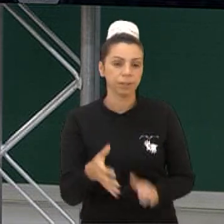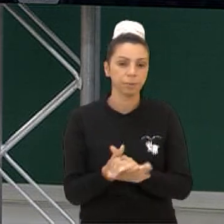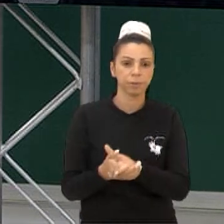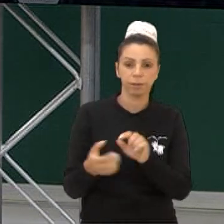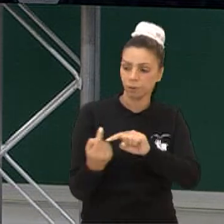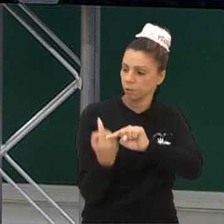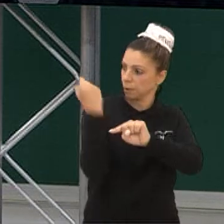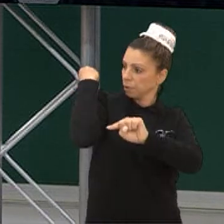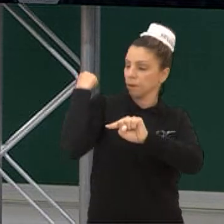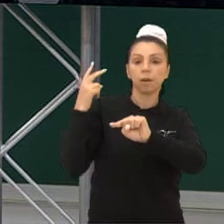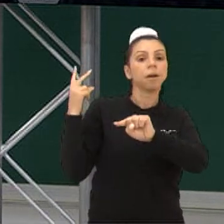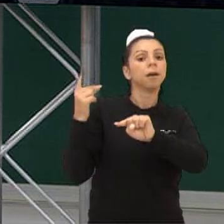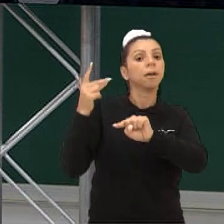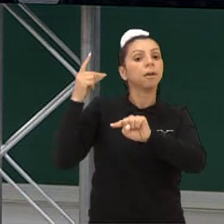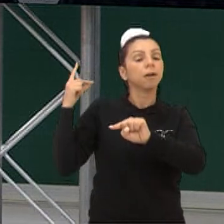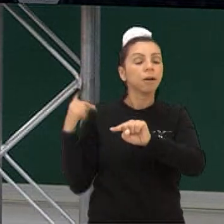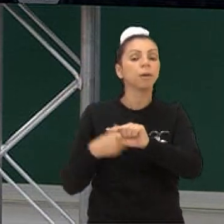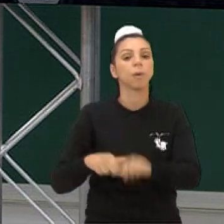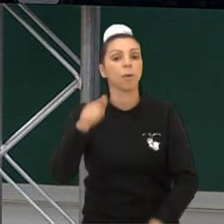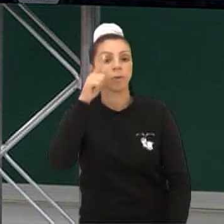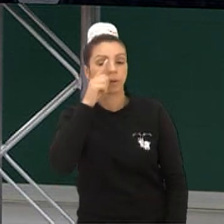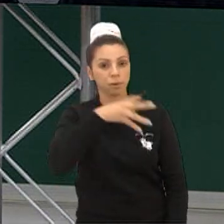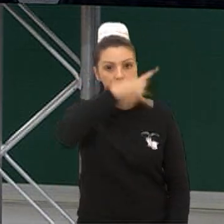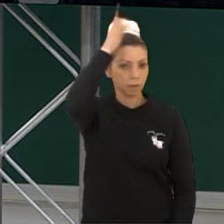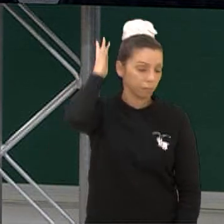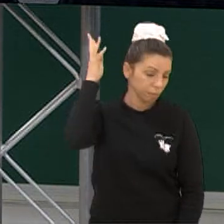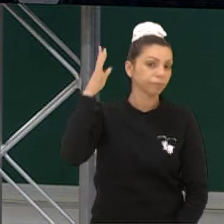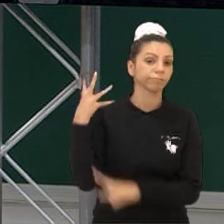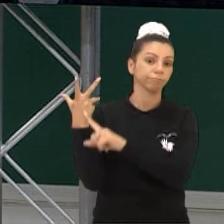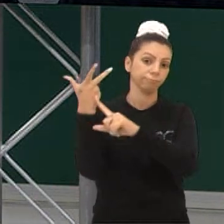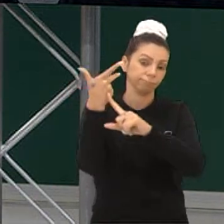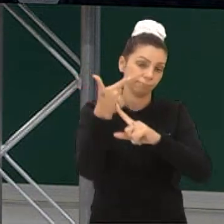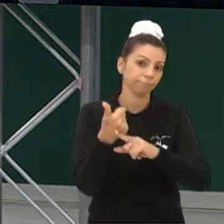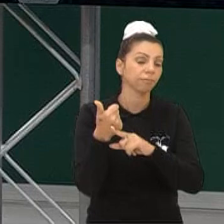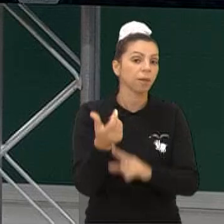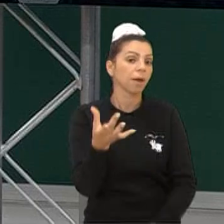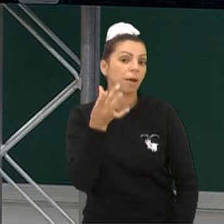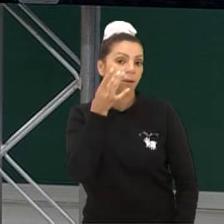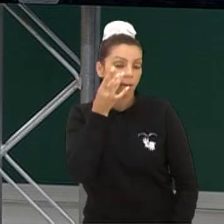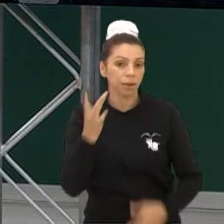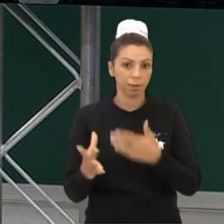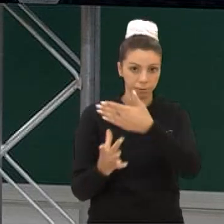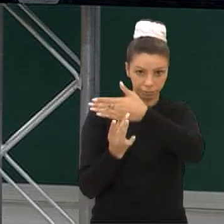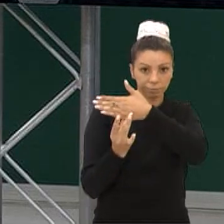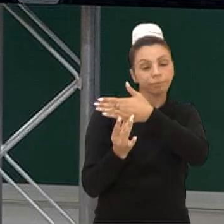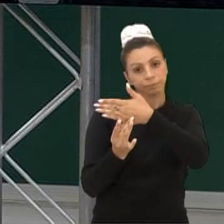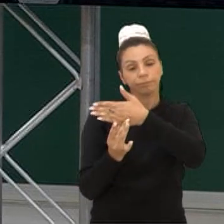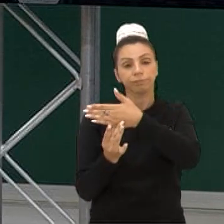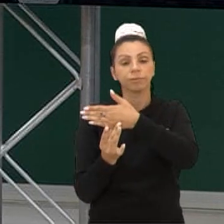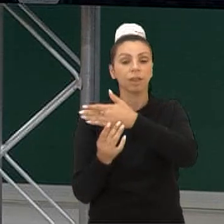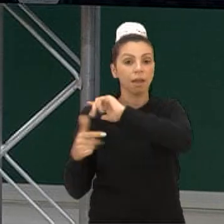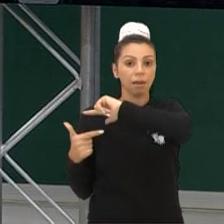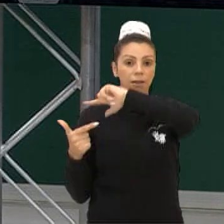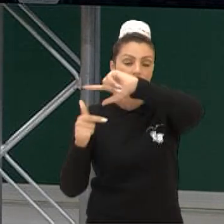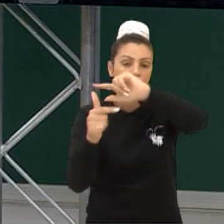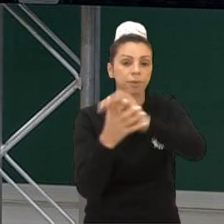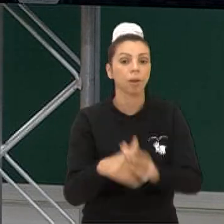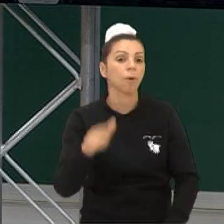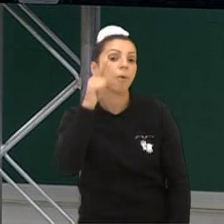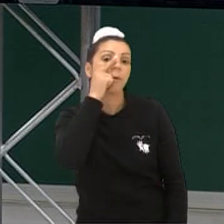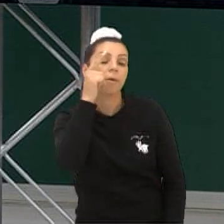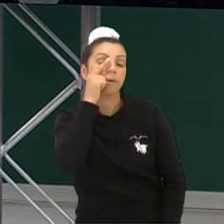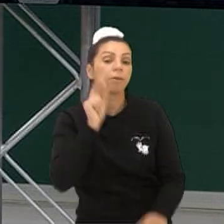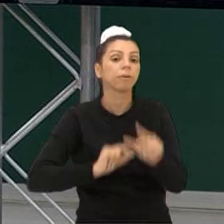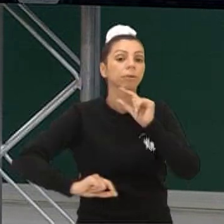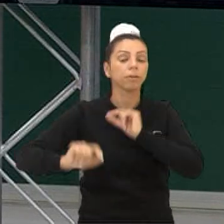antiga, a gente vai ver que os gregos e romanos, eles fizeram a arte realista, essa arte que acabou de falar, a arte Exatamente. tradicional. O grego, ele fazia o